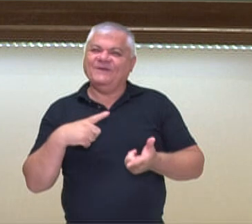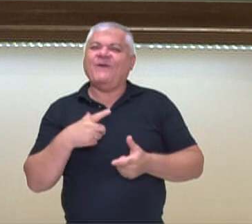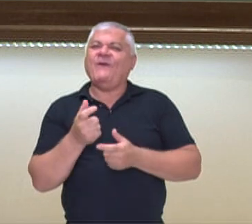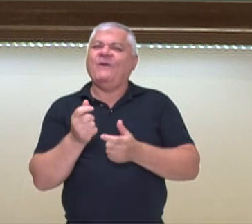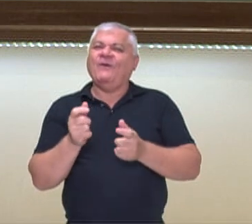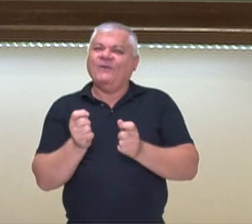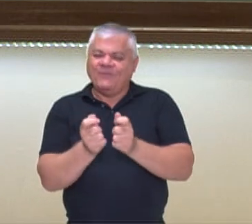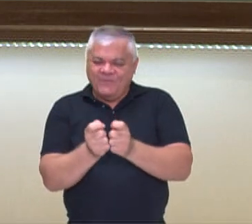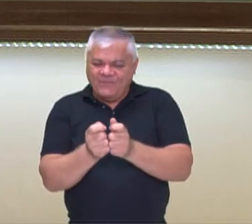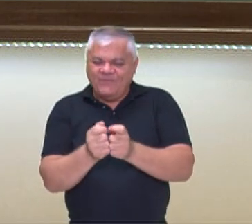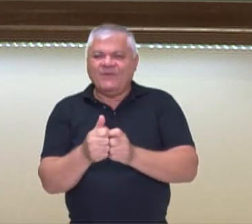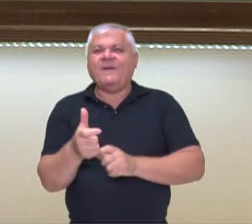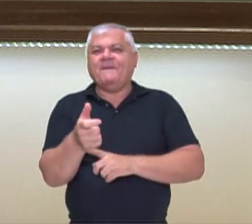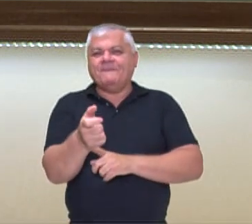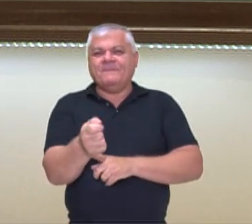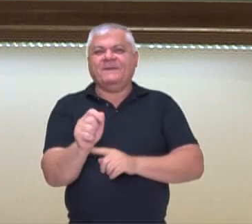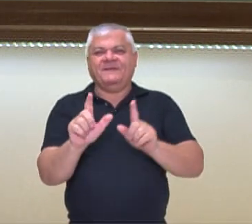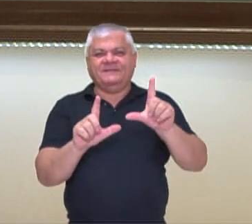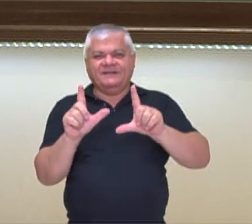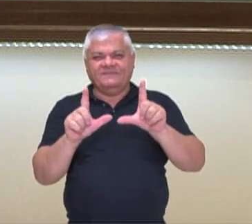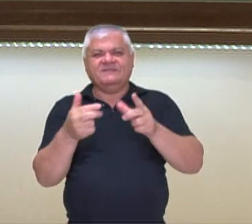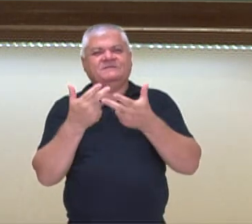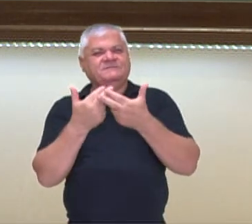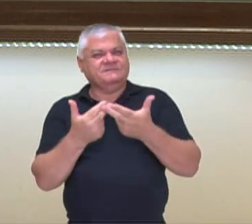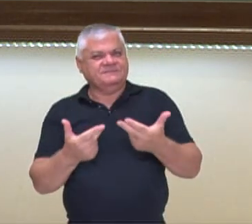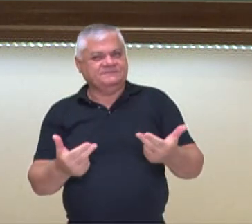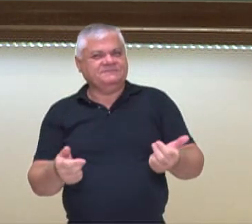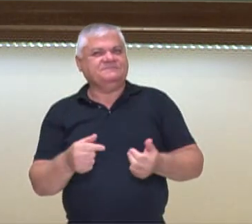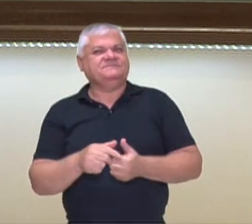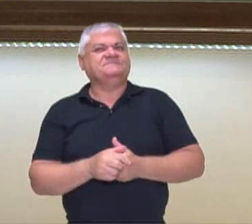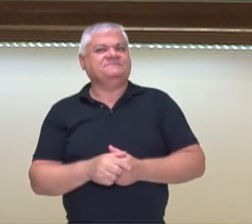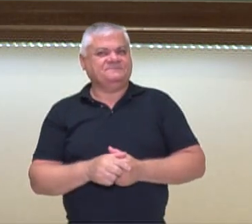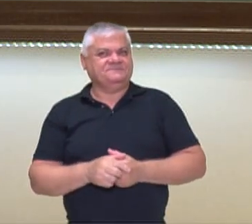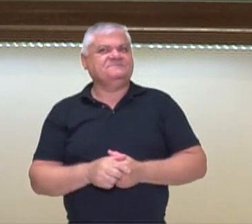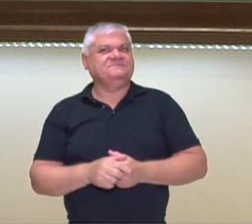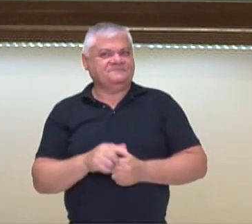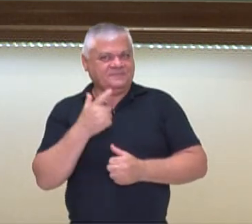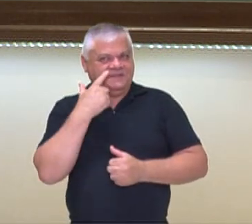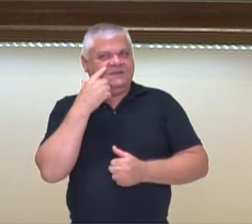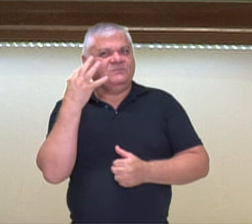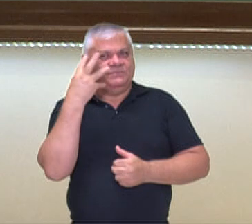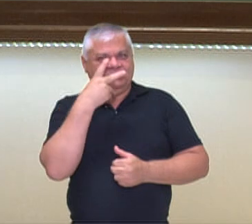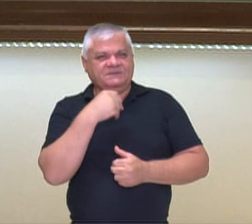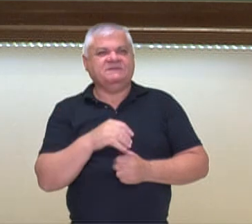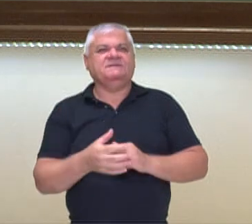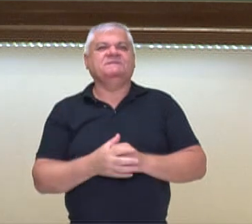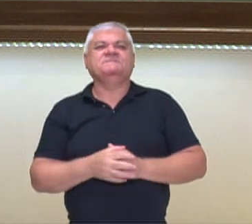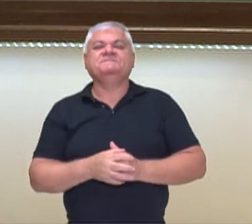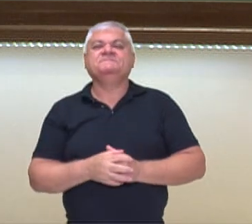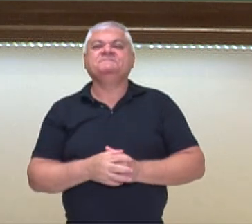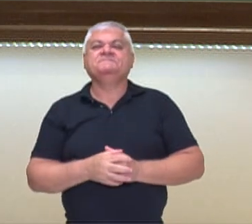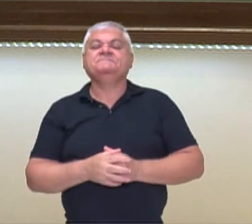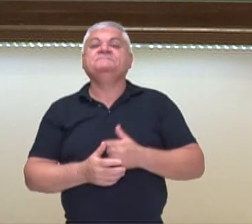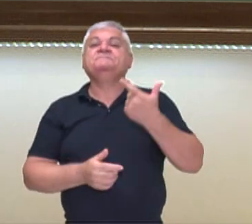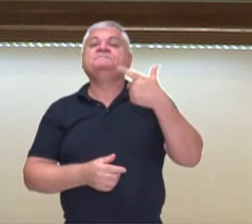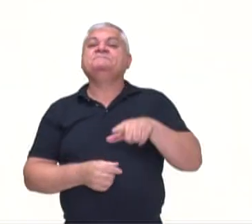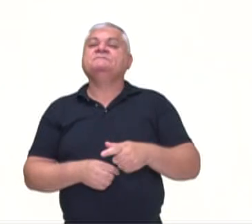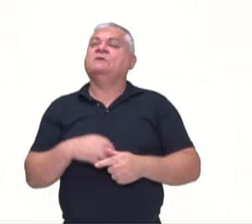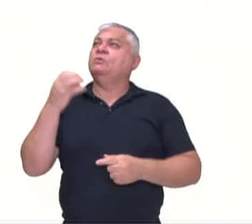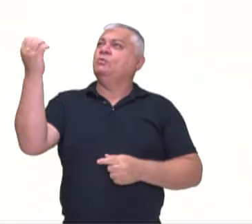videogame, controle de TV e assim por diante. Preste atenção nisso. Vejam como é lindo, né, gente? E ainda,